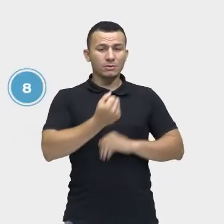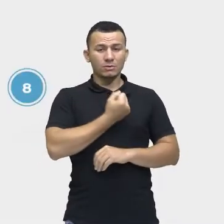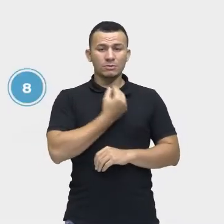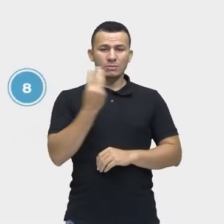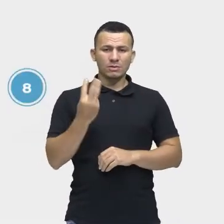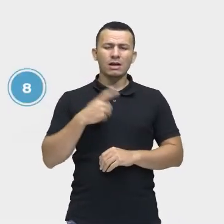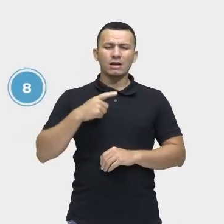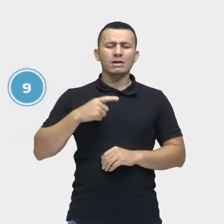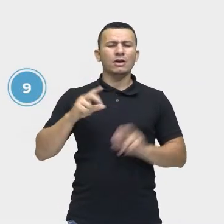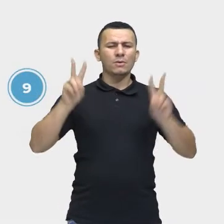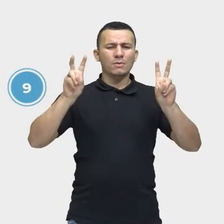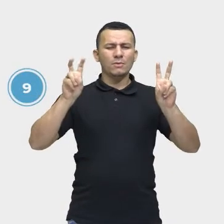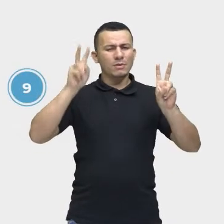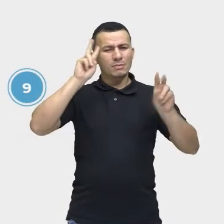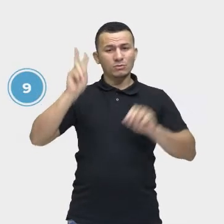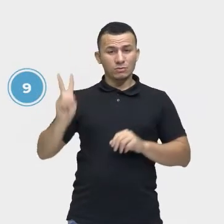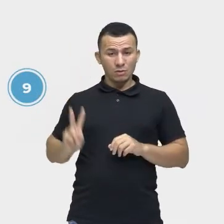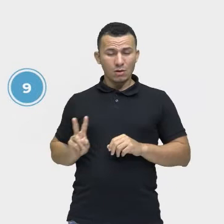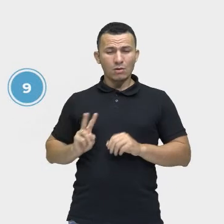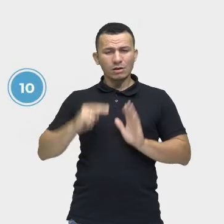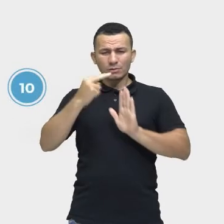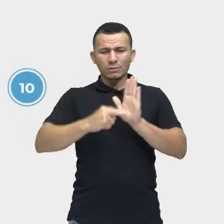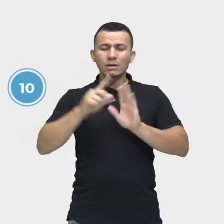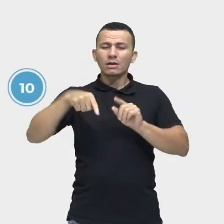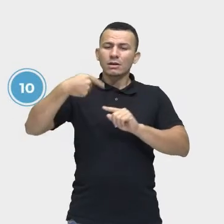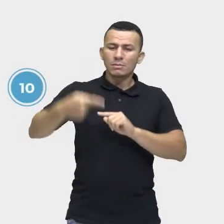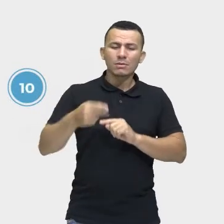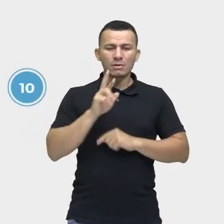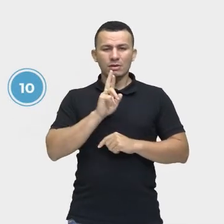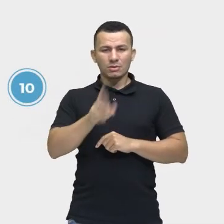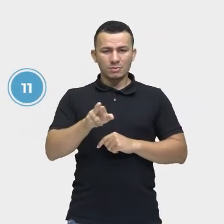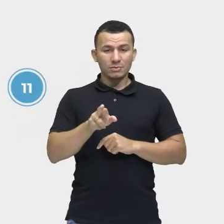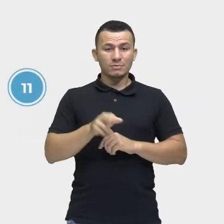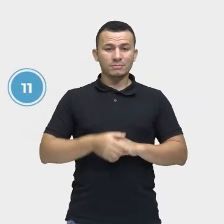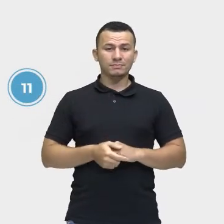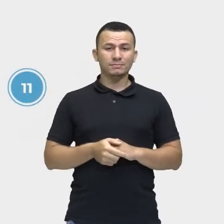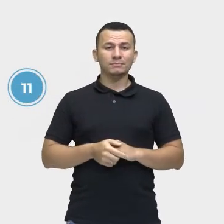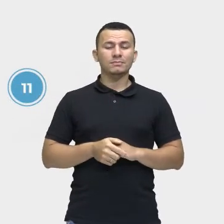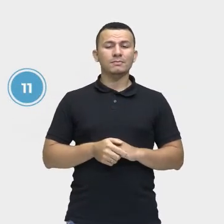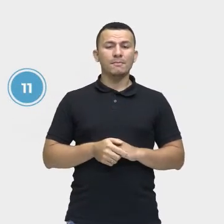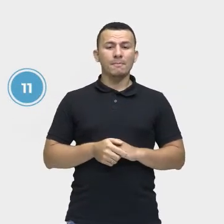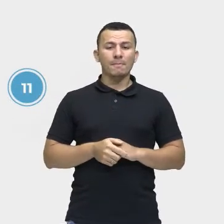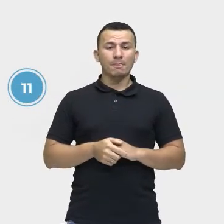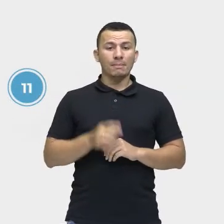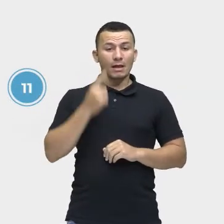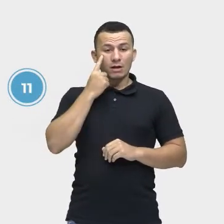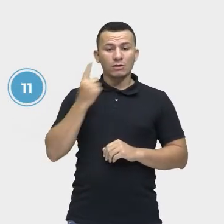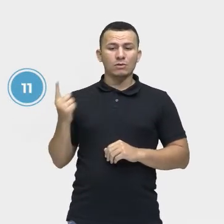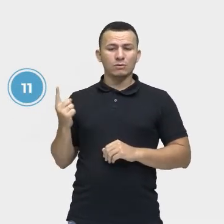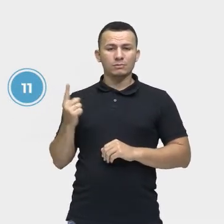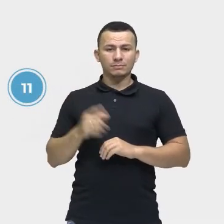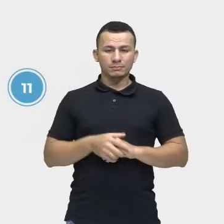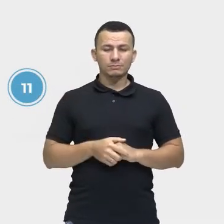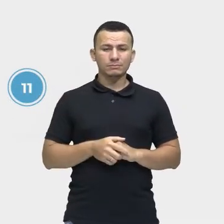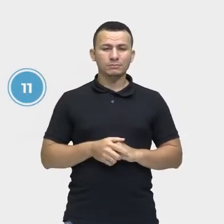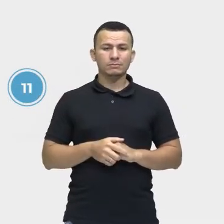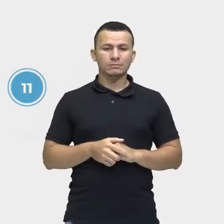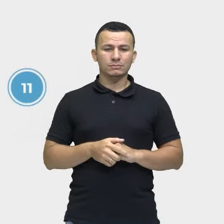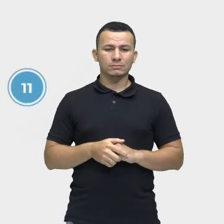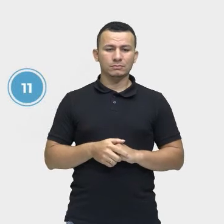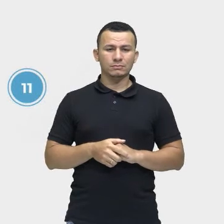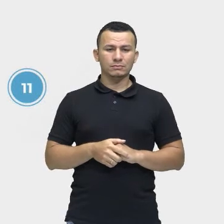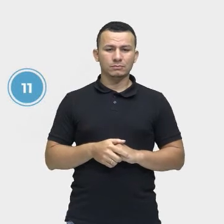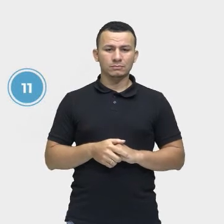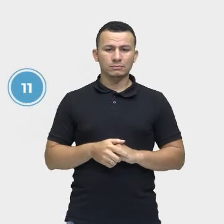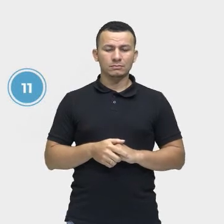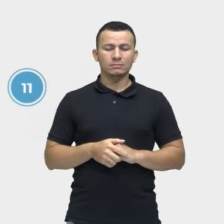ler a história, resolver a questão e eu volto aqui. O finalzinho da questão eu quero ler para você. Qual é